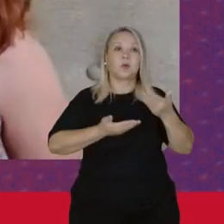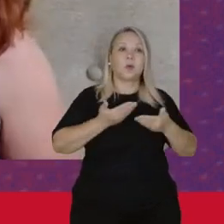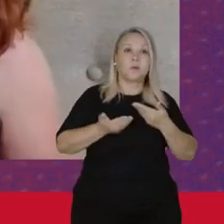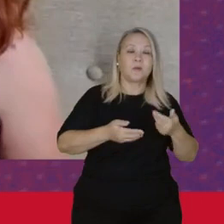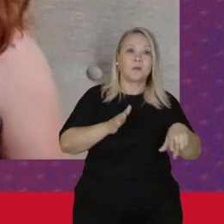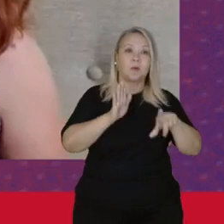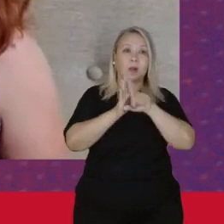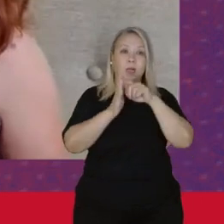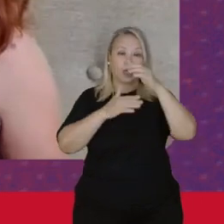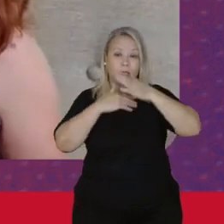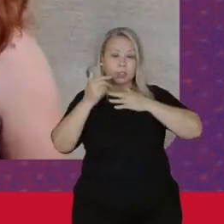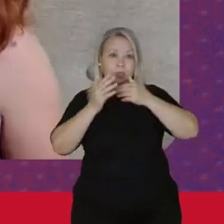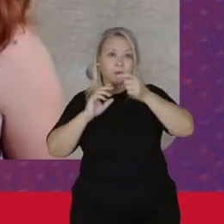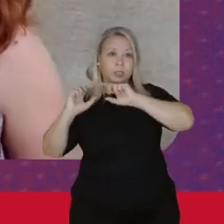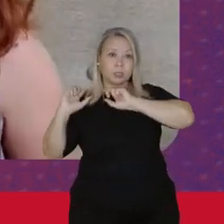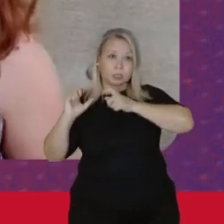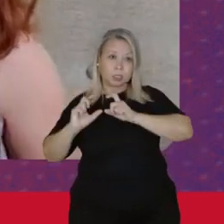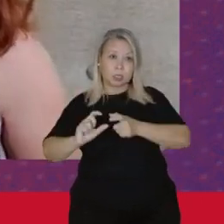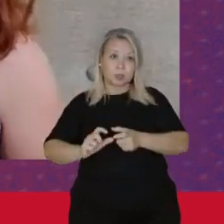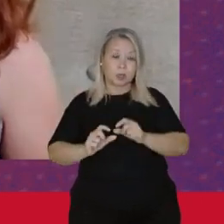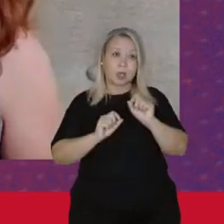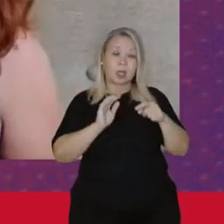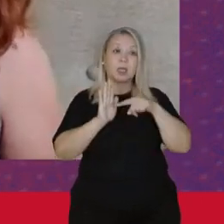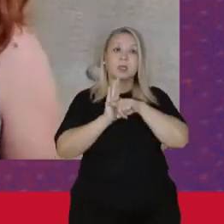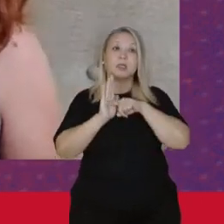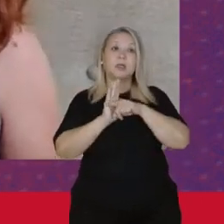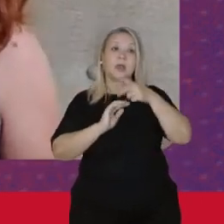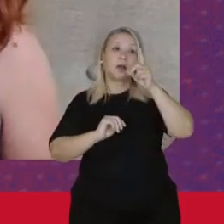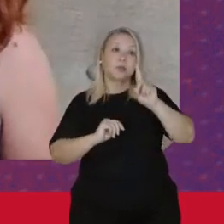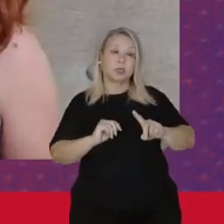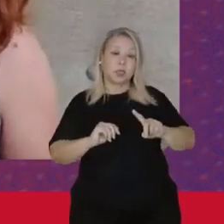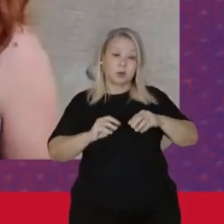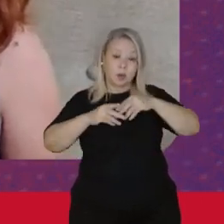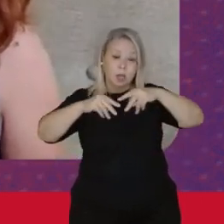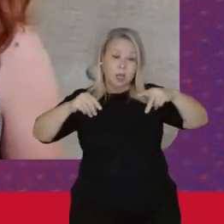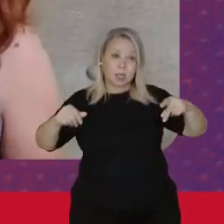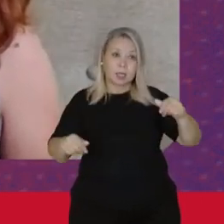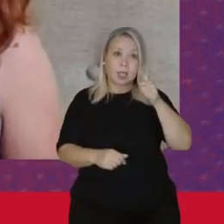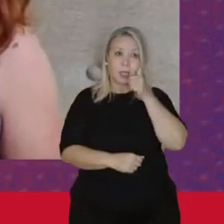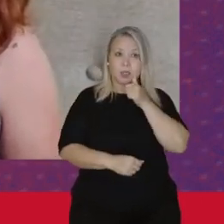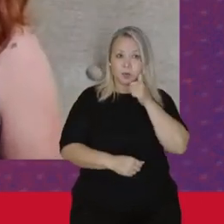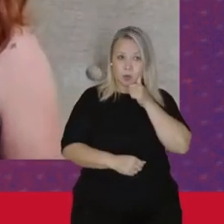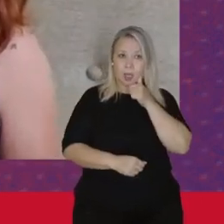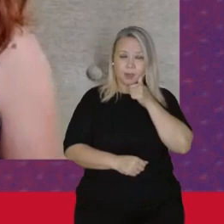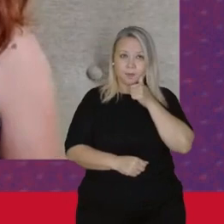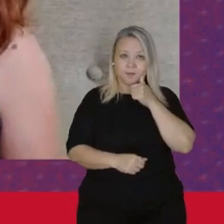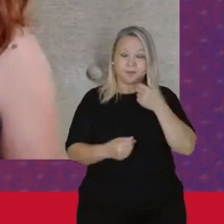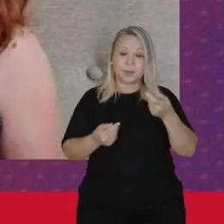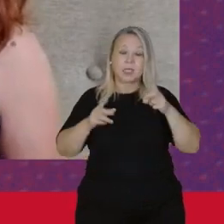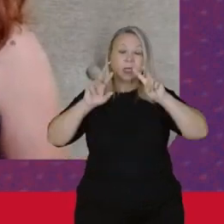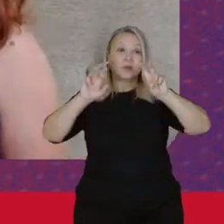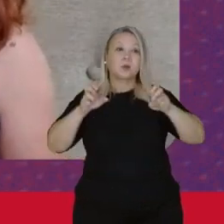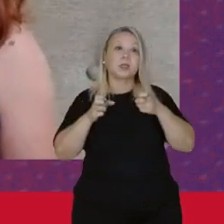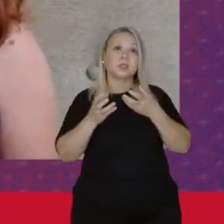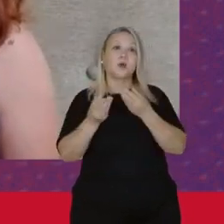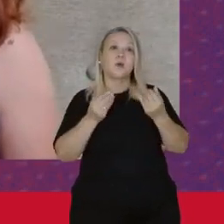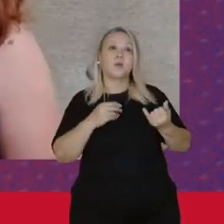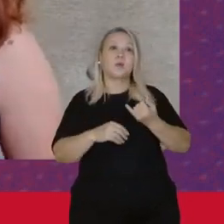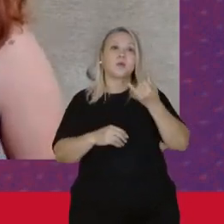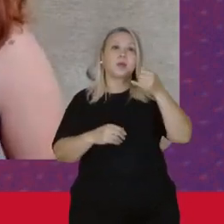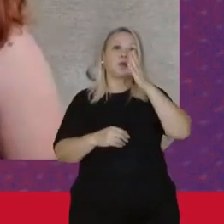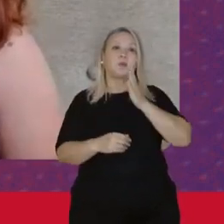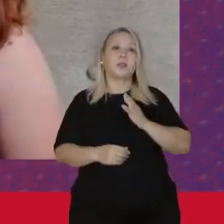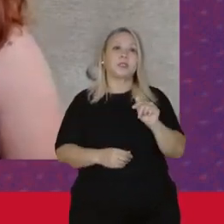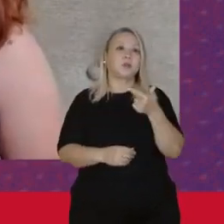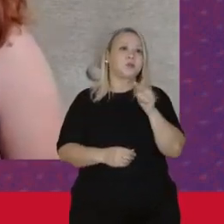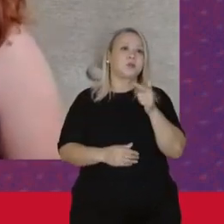e práticas tradicionais que negam o direito à terra das mulheres, né? Então, isso é uma questão muito importante. No Brasil, a gente